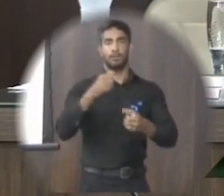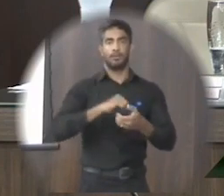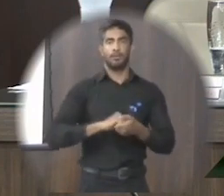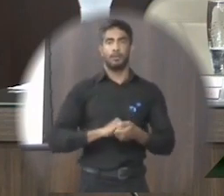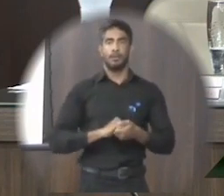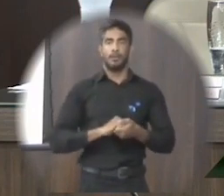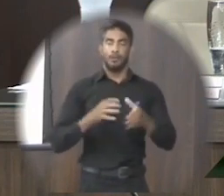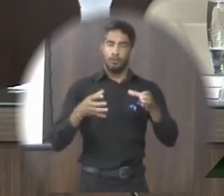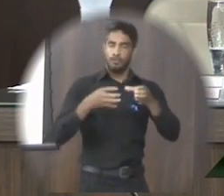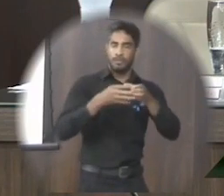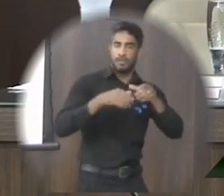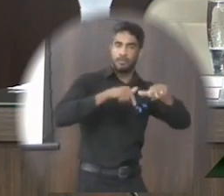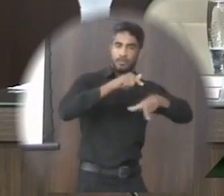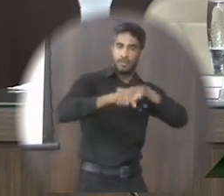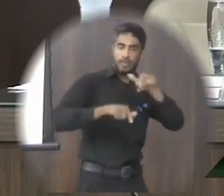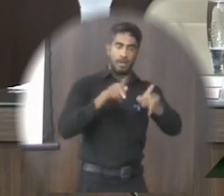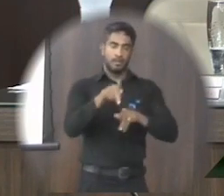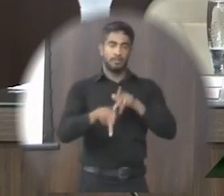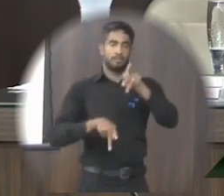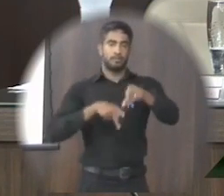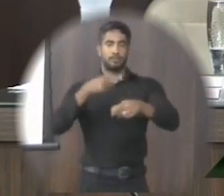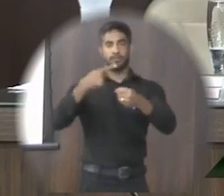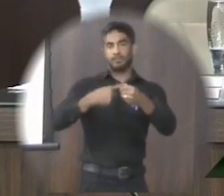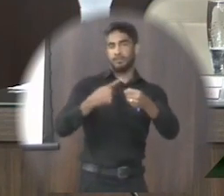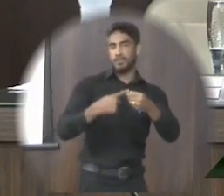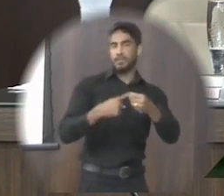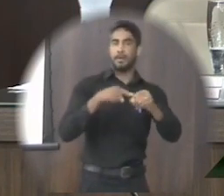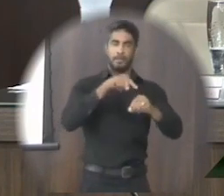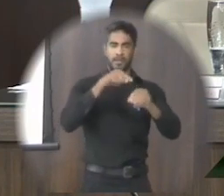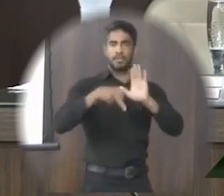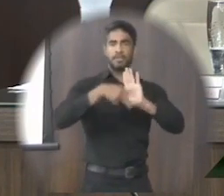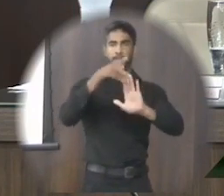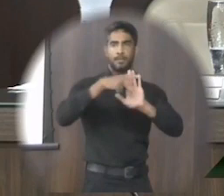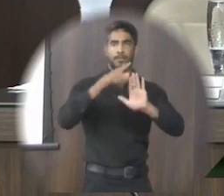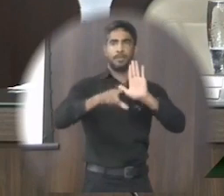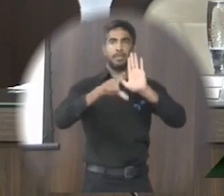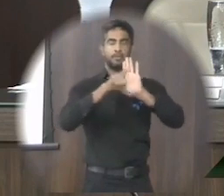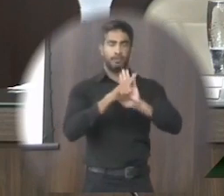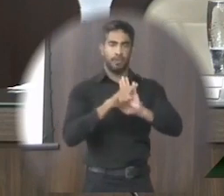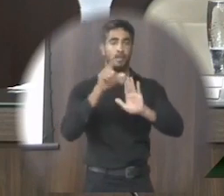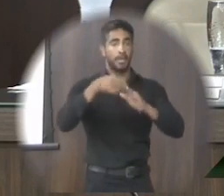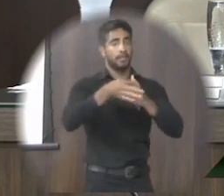077/2021, Comissão de Serviços Públicos Municipais. O projeto de lei em epígrafe é de